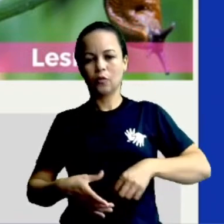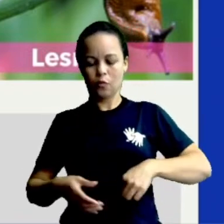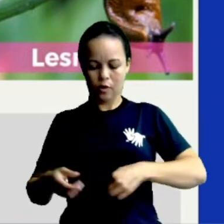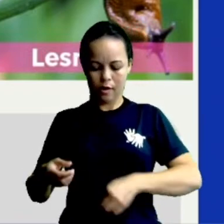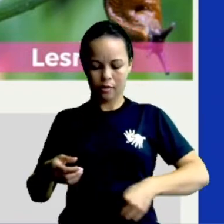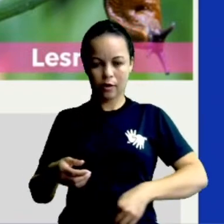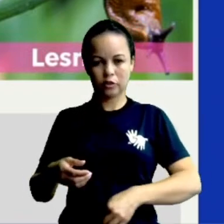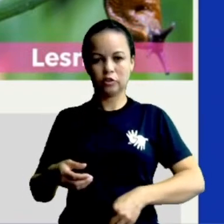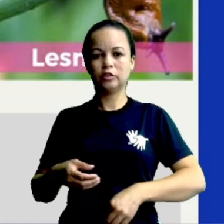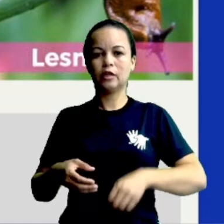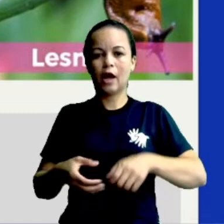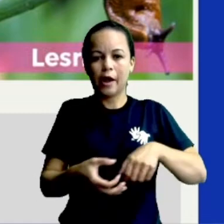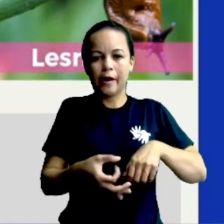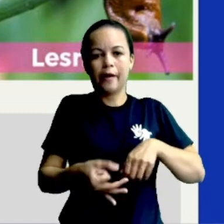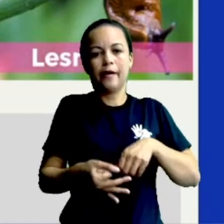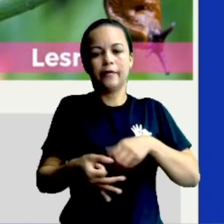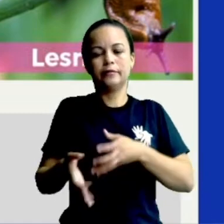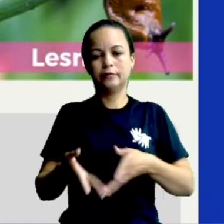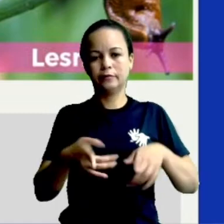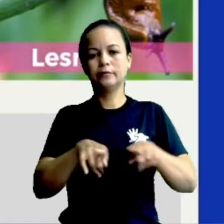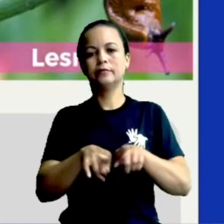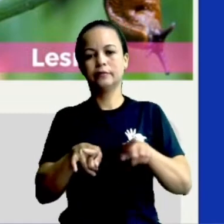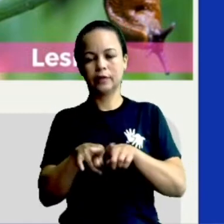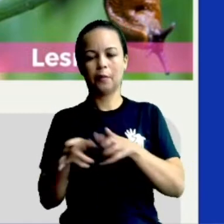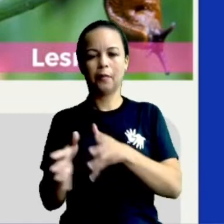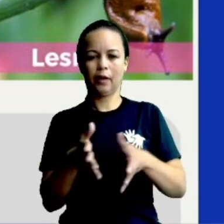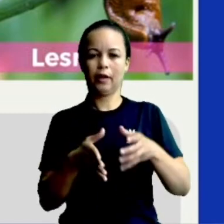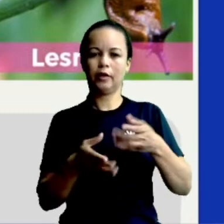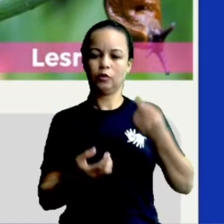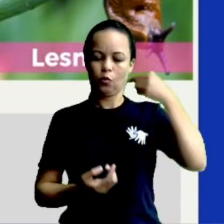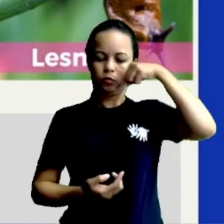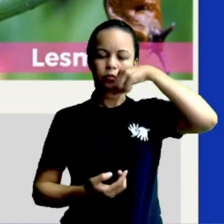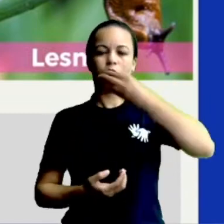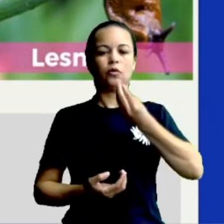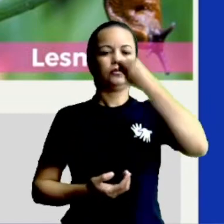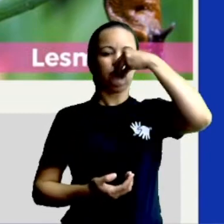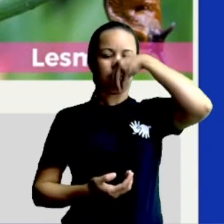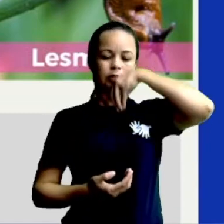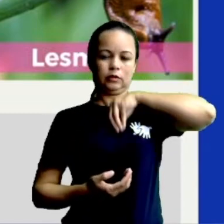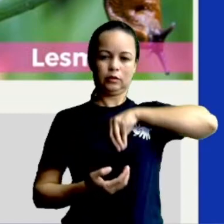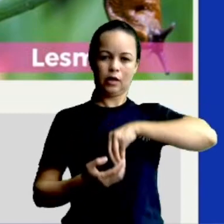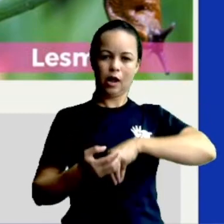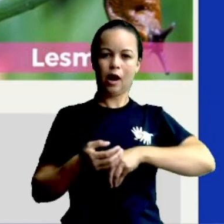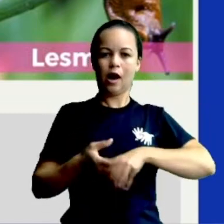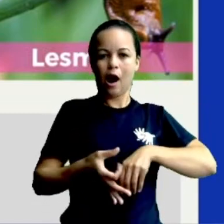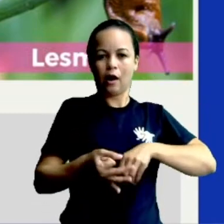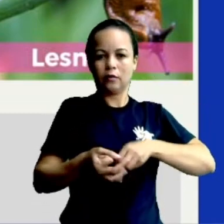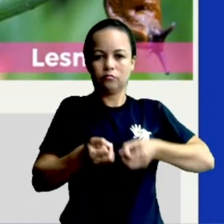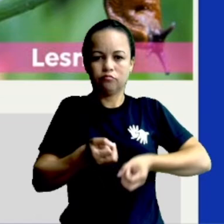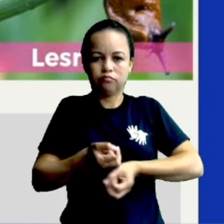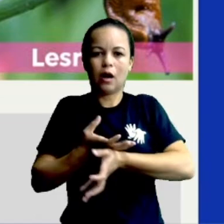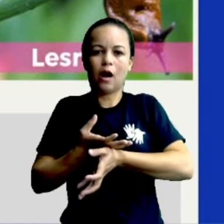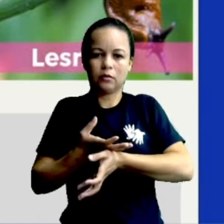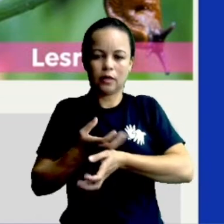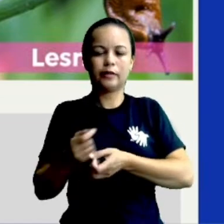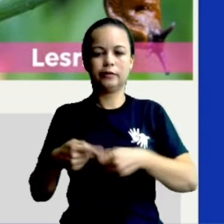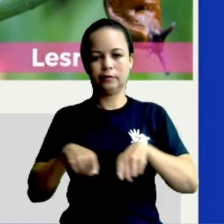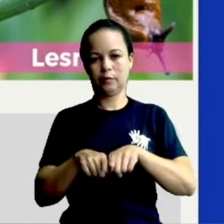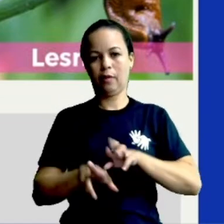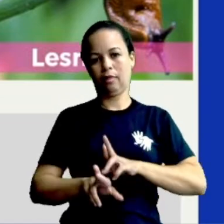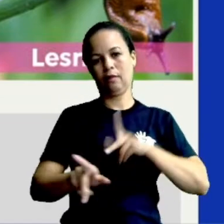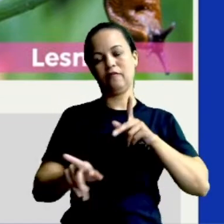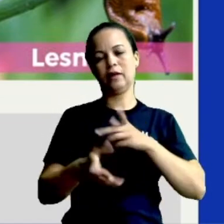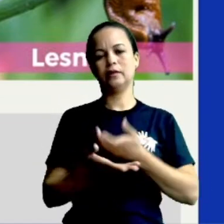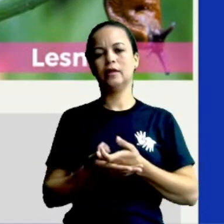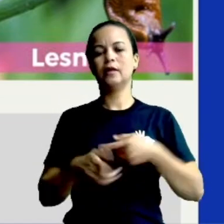eles possuem um sistema digestivo completo, um tubo digestivo com entrada e saída diferentes. Também são